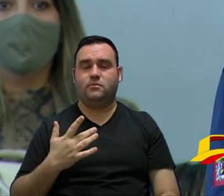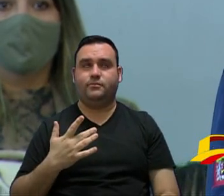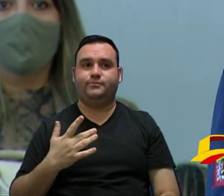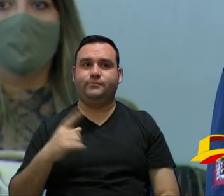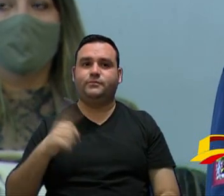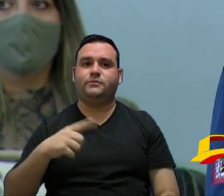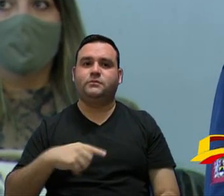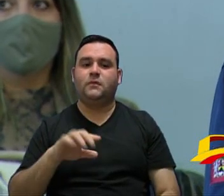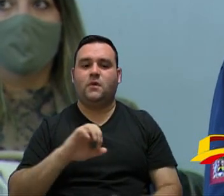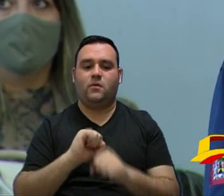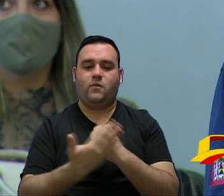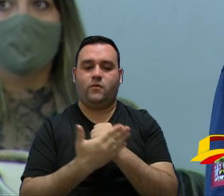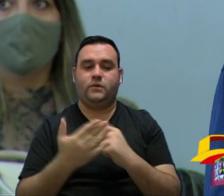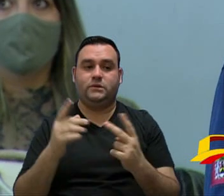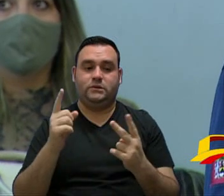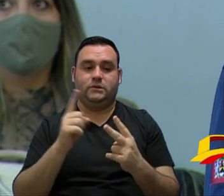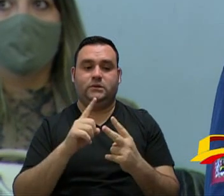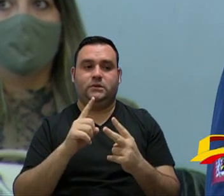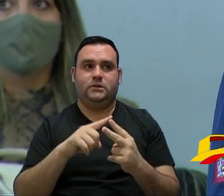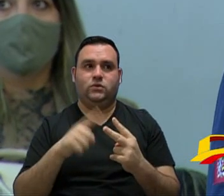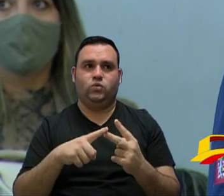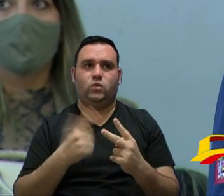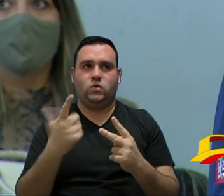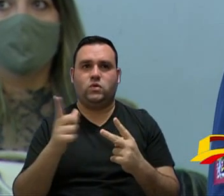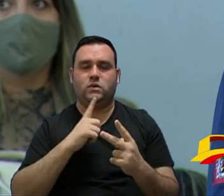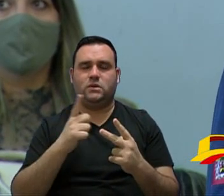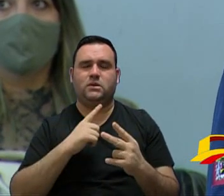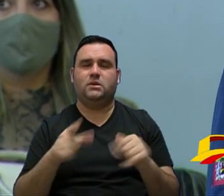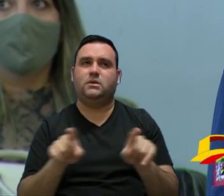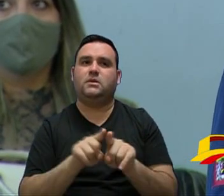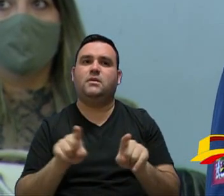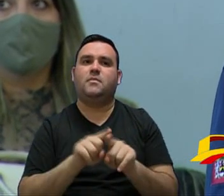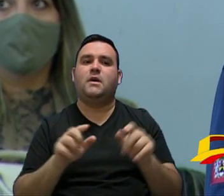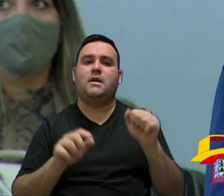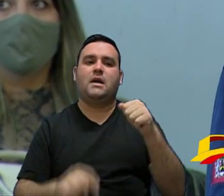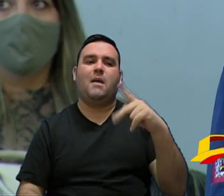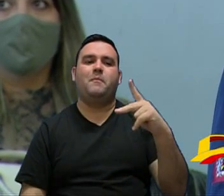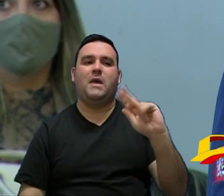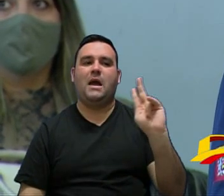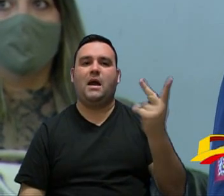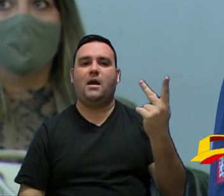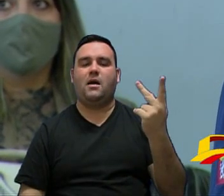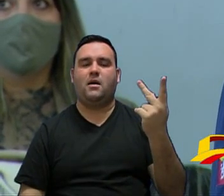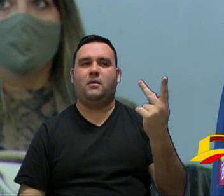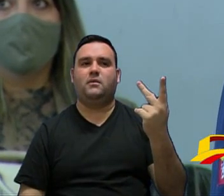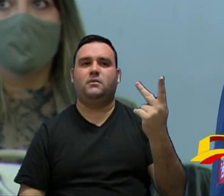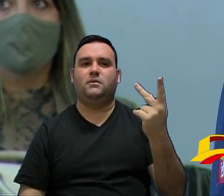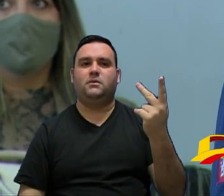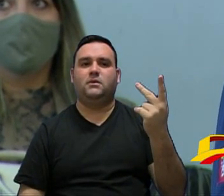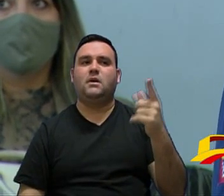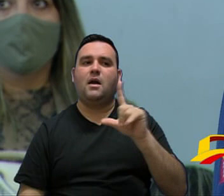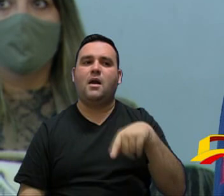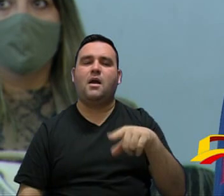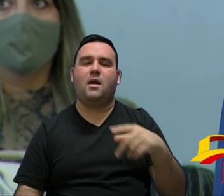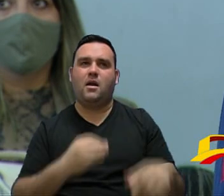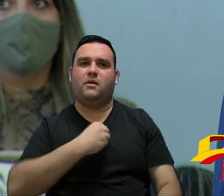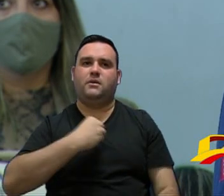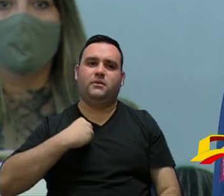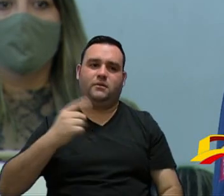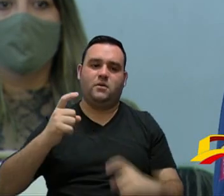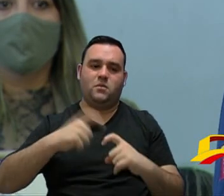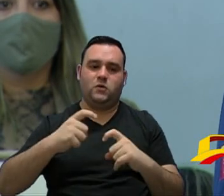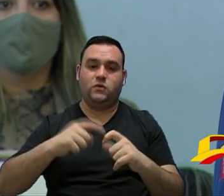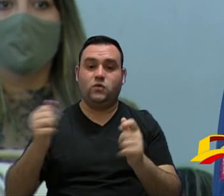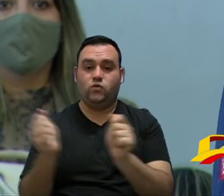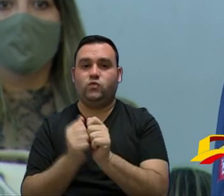estão fazendo convide e duas transportes de a ph né transporte clínico que vai o